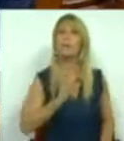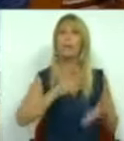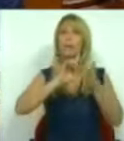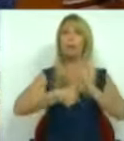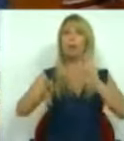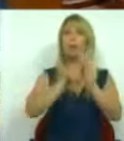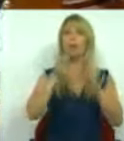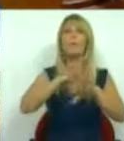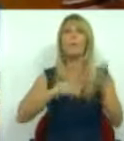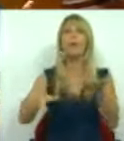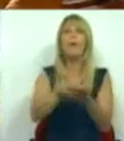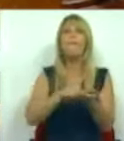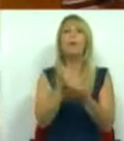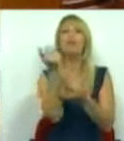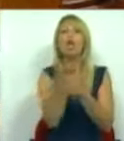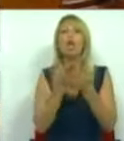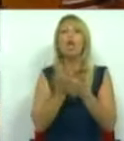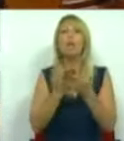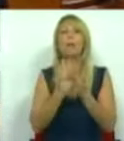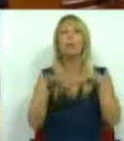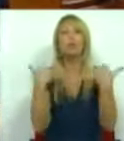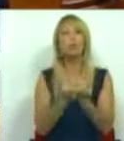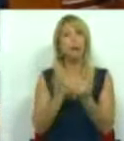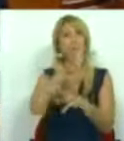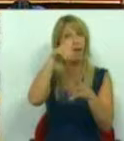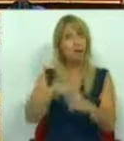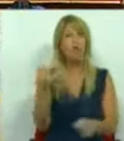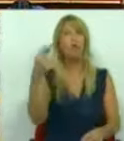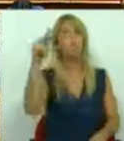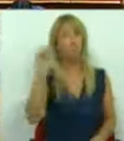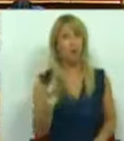de bases da economia social que se insere no PES.